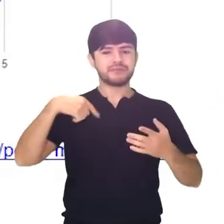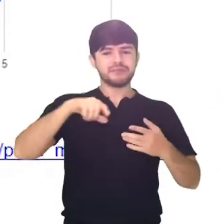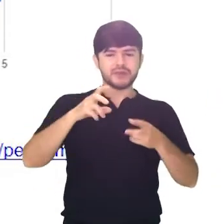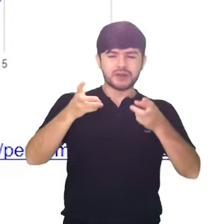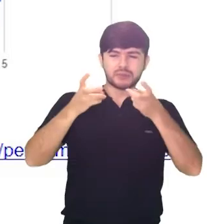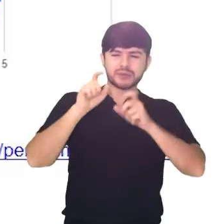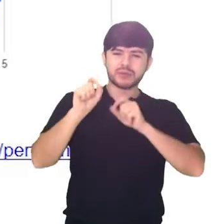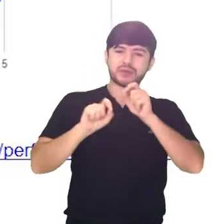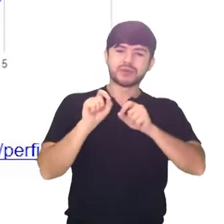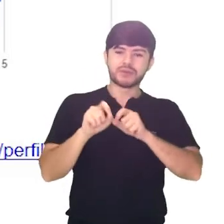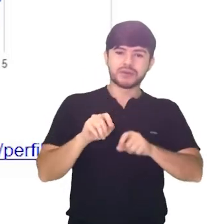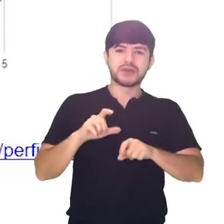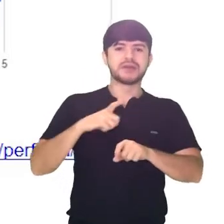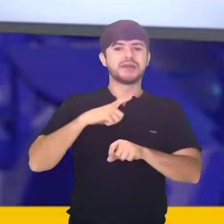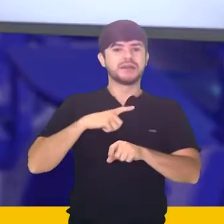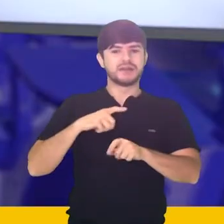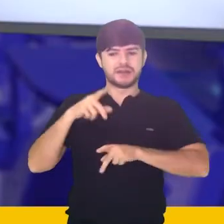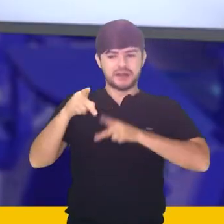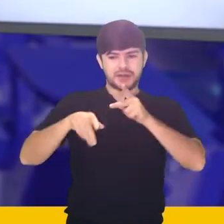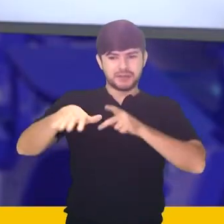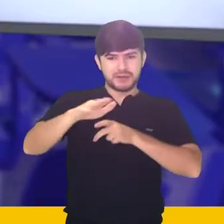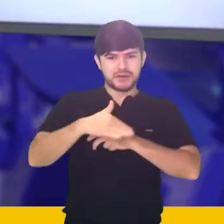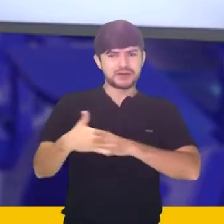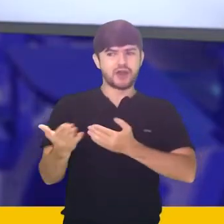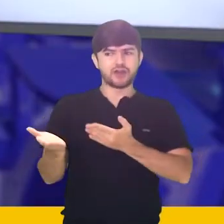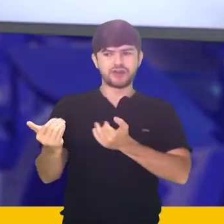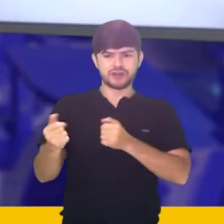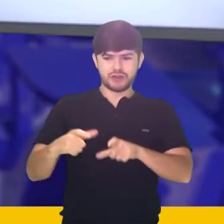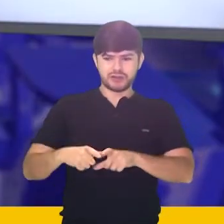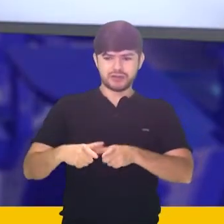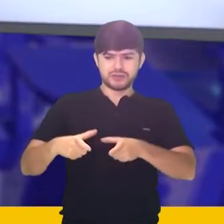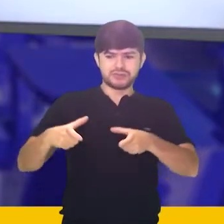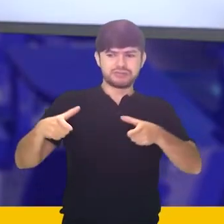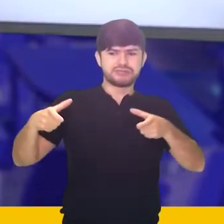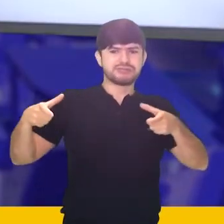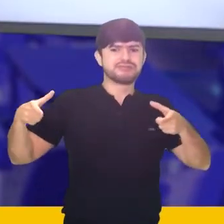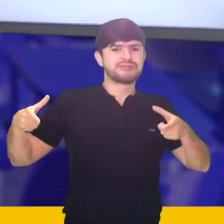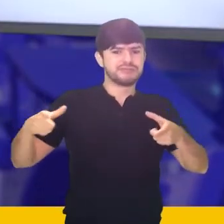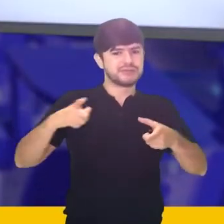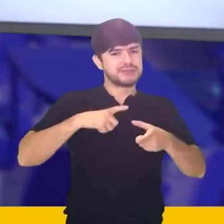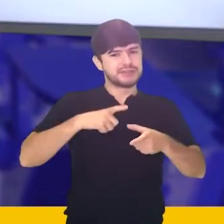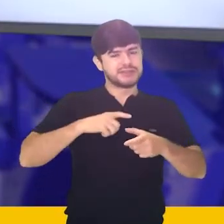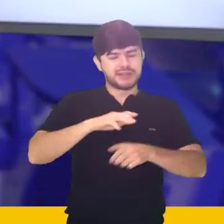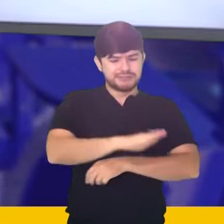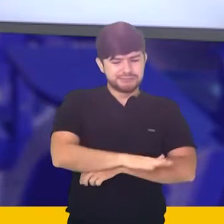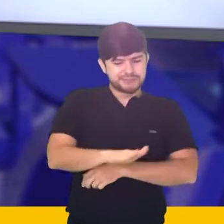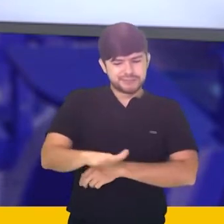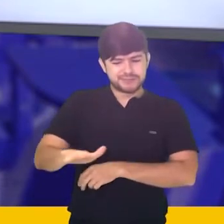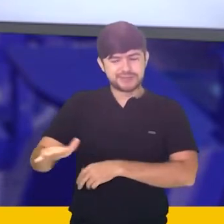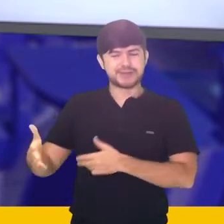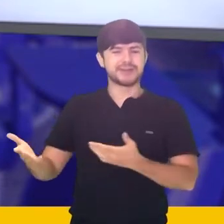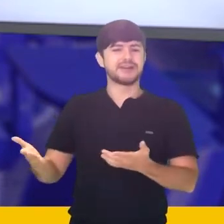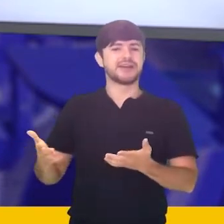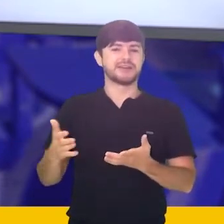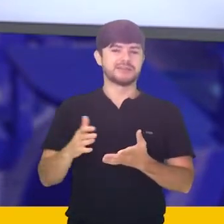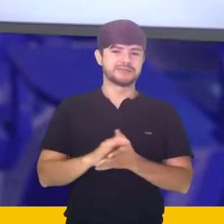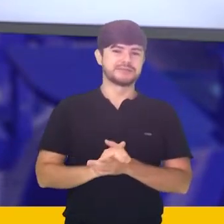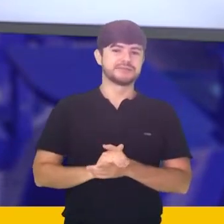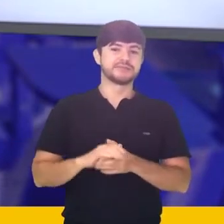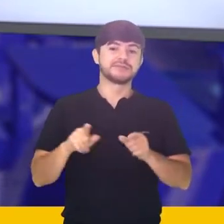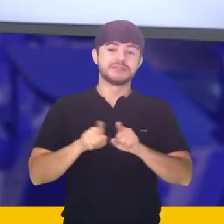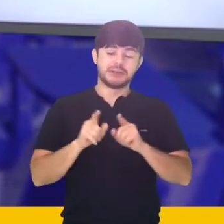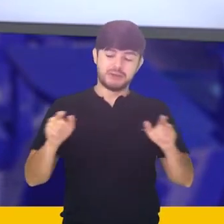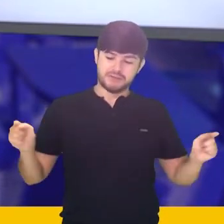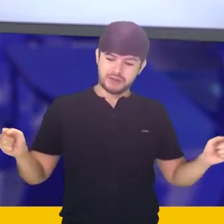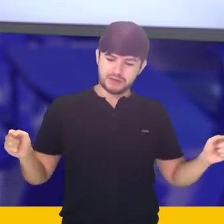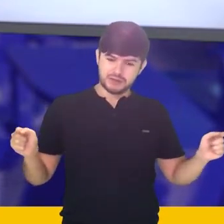tem uma população mais jovem, maior, né? Tem pessoas mais jovens, tem mais crianças, né? E a pirâmide ela